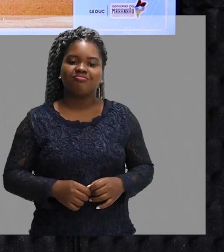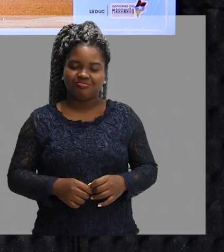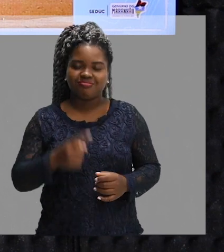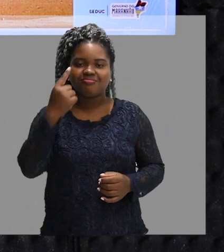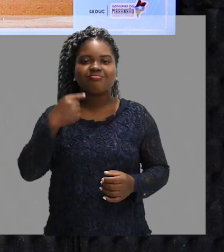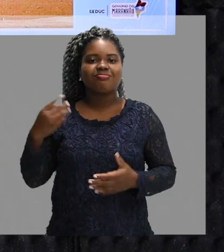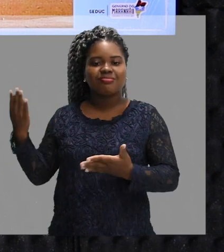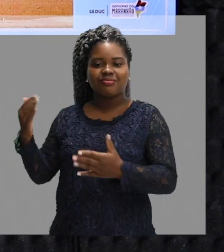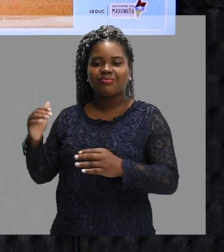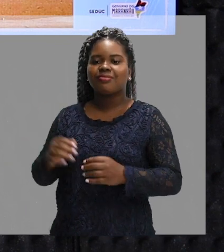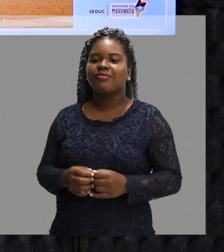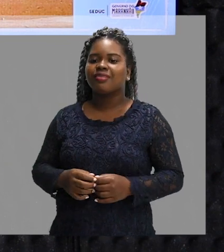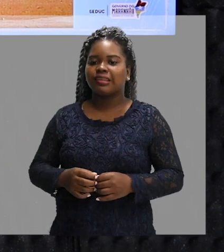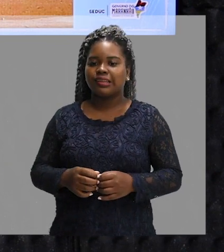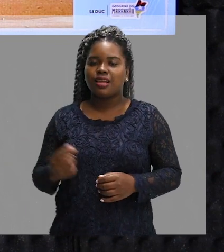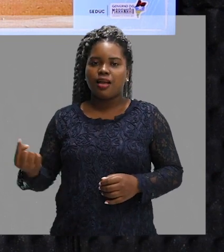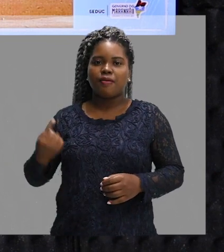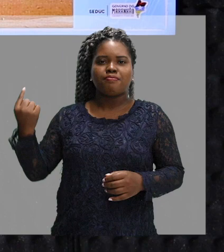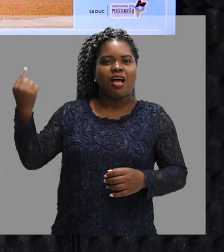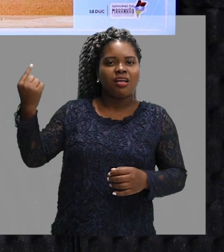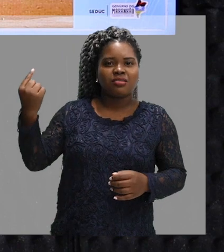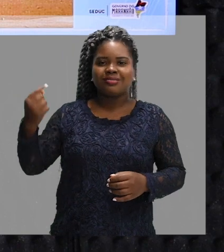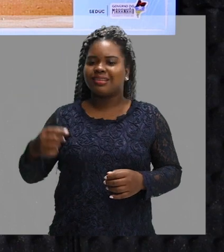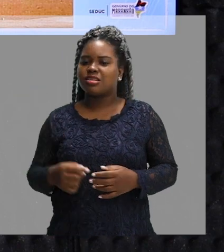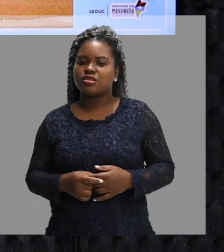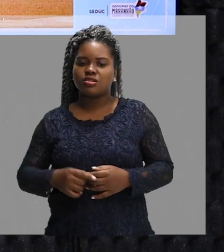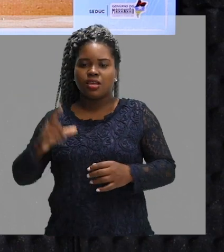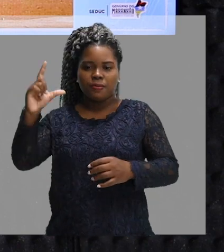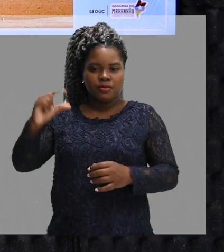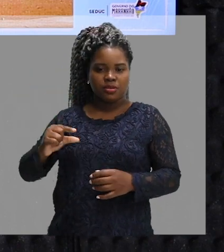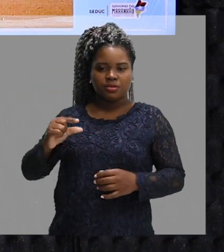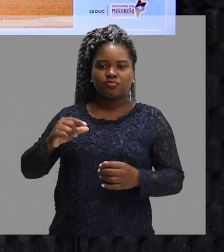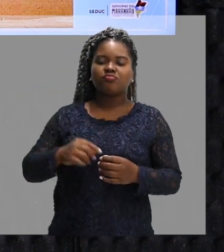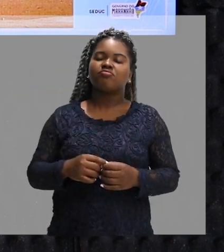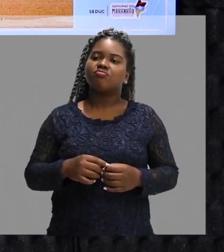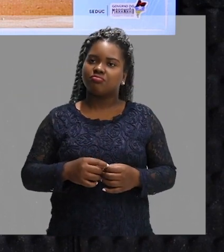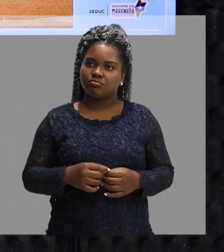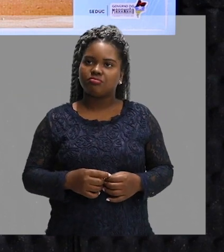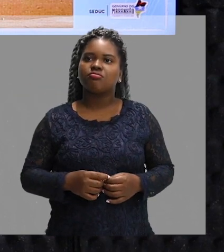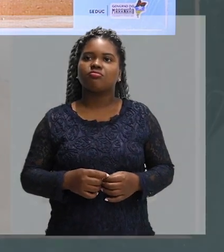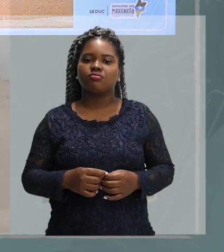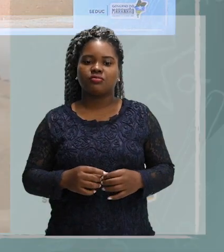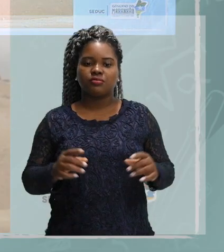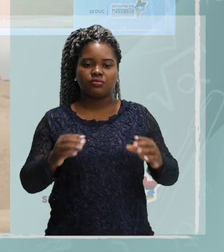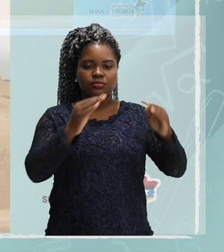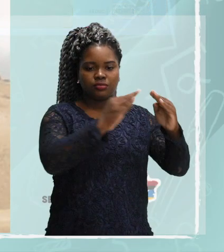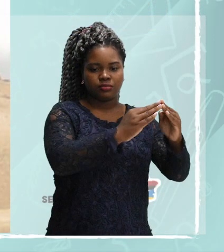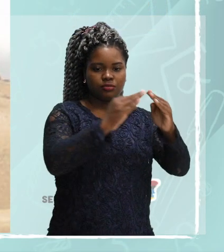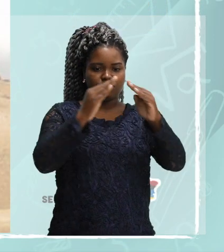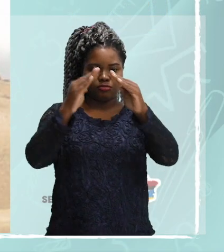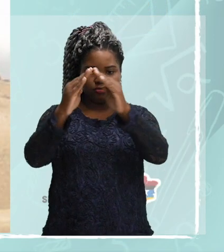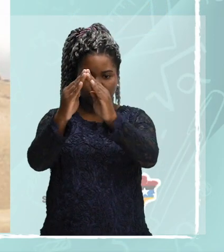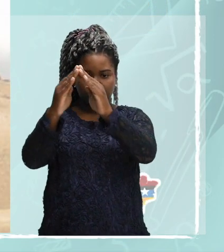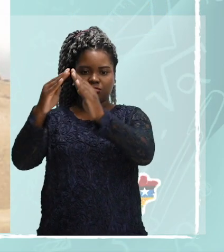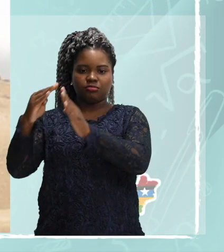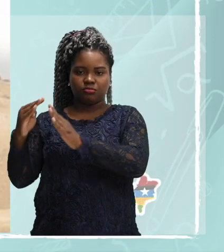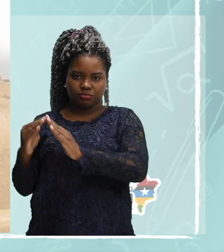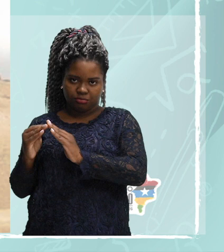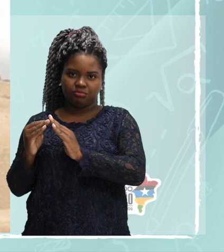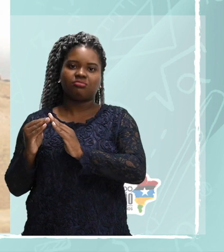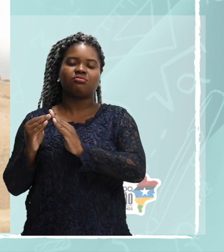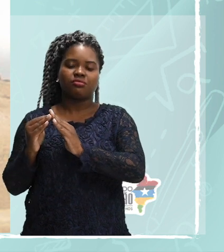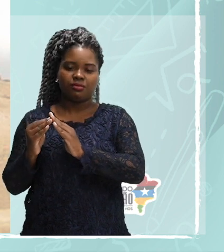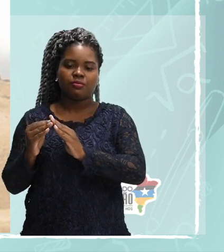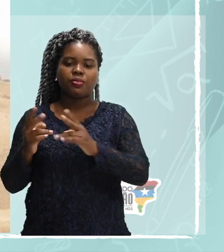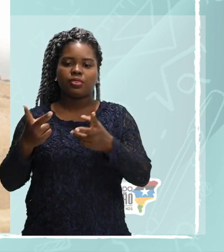a maior, a mais alta é de Quéops, a menor é de Miquerinos, e a de Quefren, que tem a esfinge na frente. Certo? Interessante